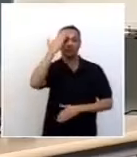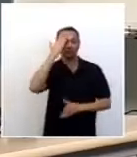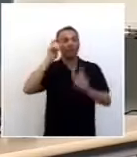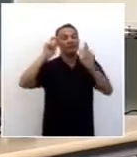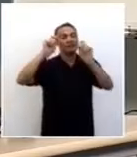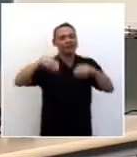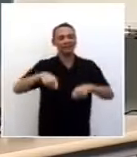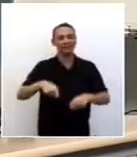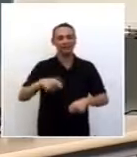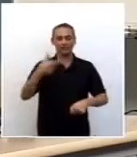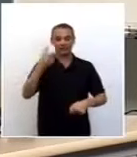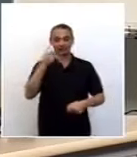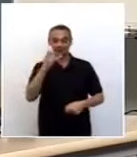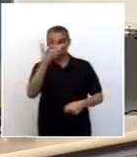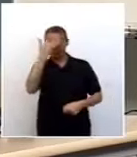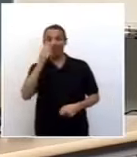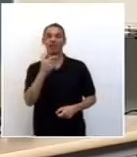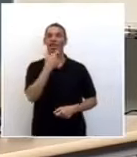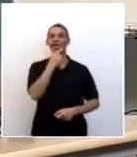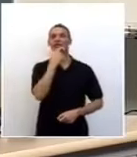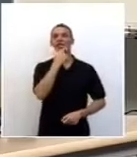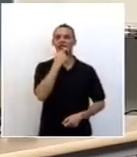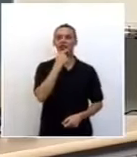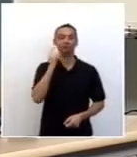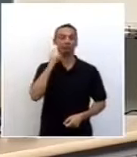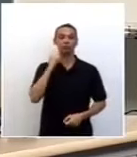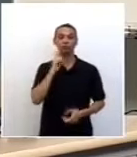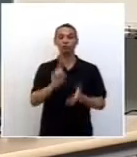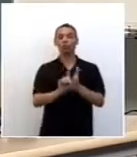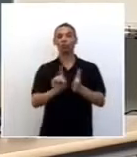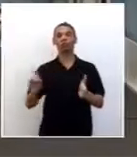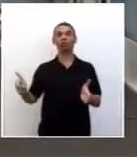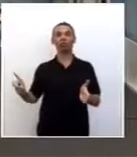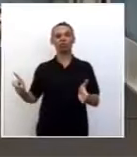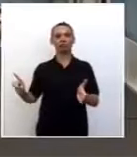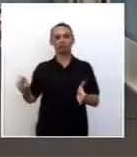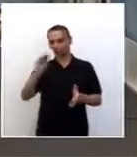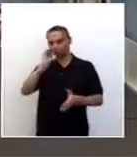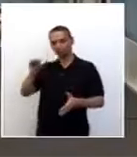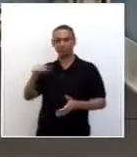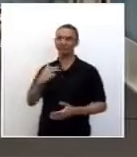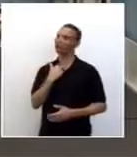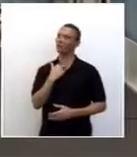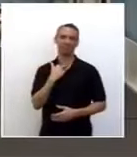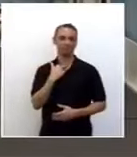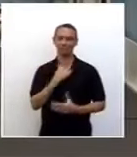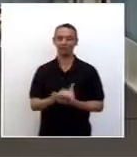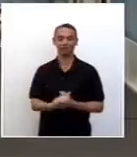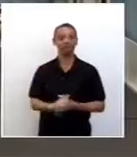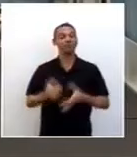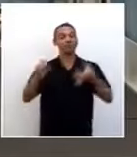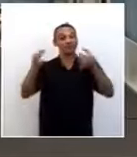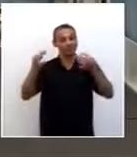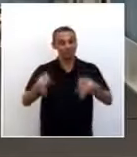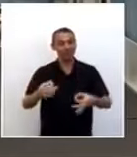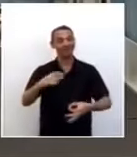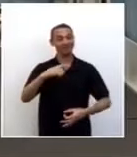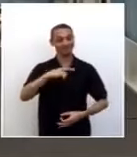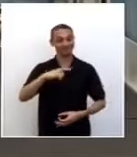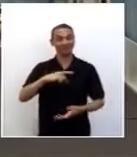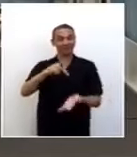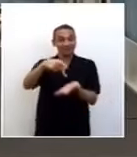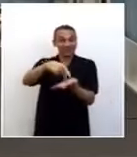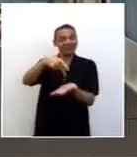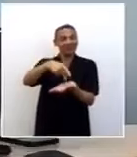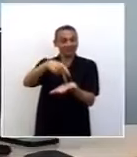isso nós estamos excluindo esses alunos certo Quer completar mais alguma coisa João não perfeito seu comentário Então olha só